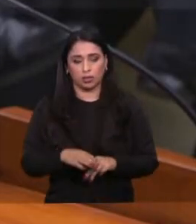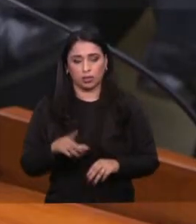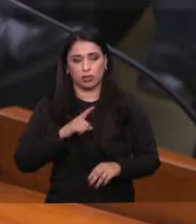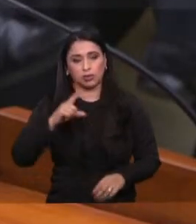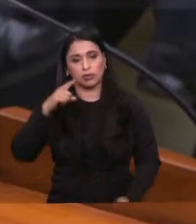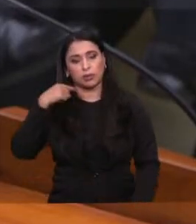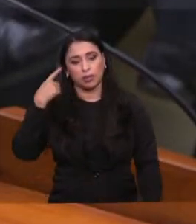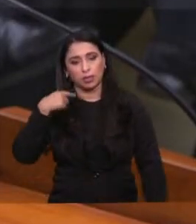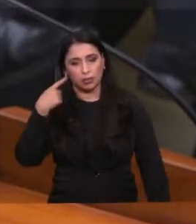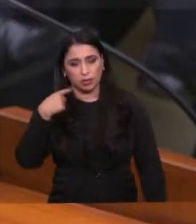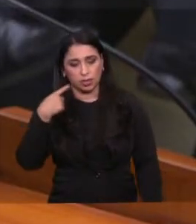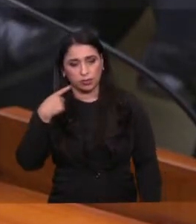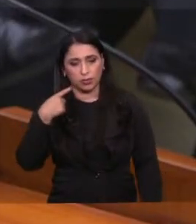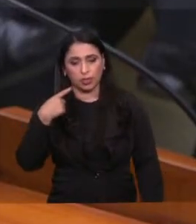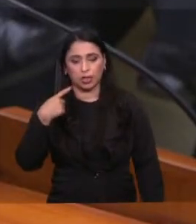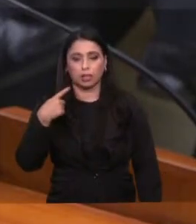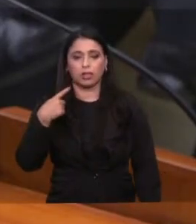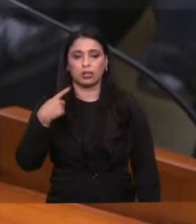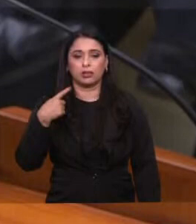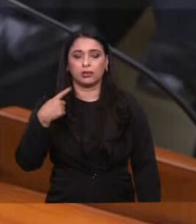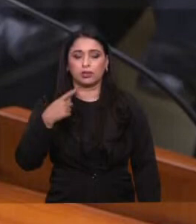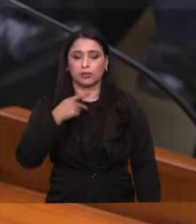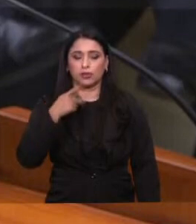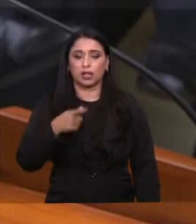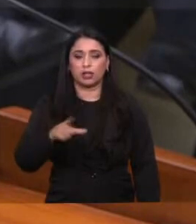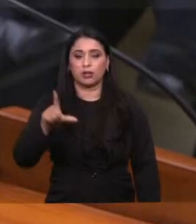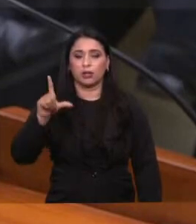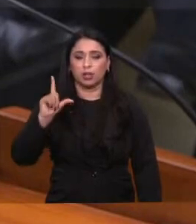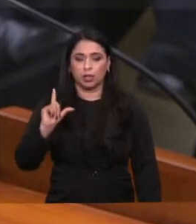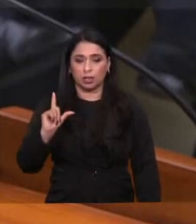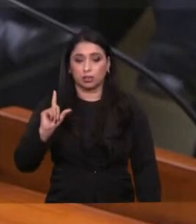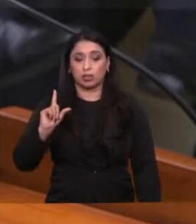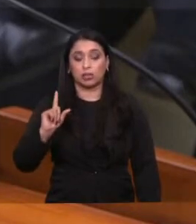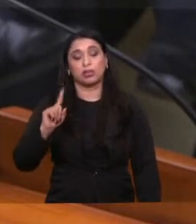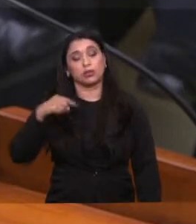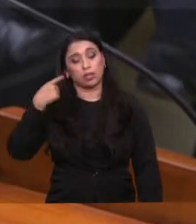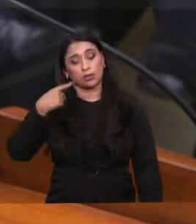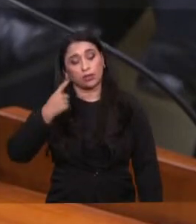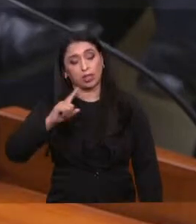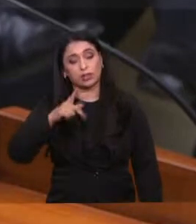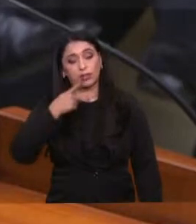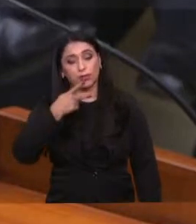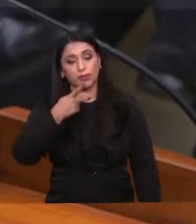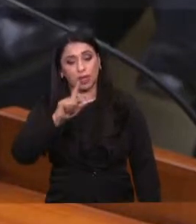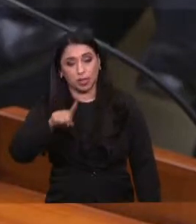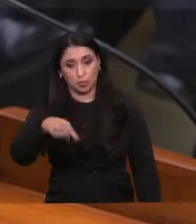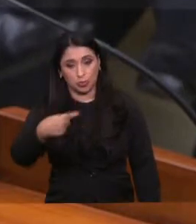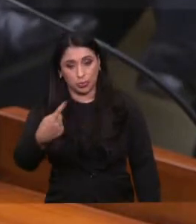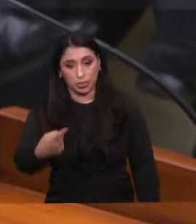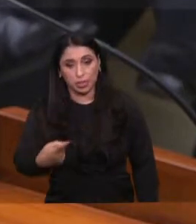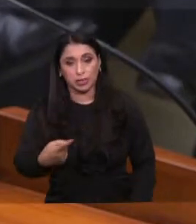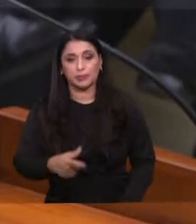ilustres advogados que me precederam e que falaram depois. Alvarenga, advogado.